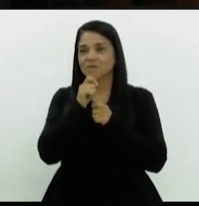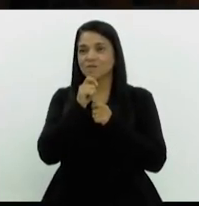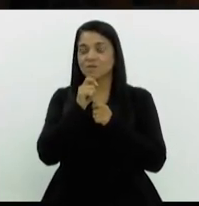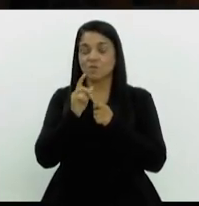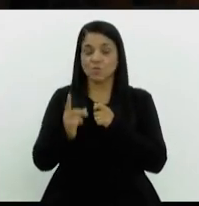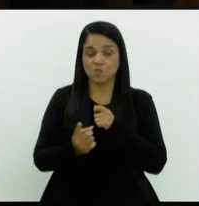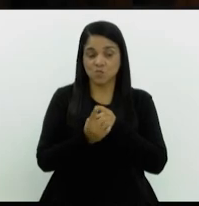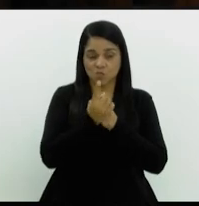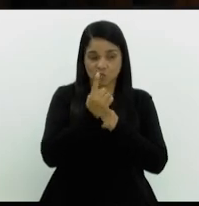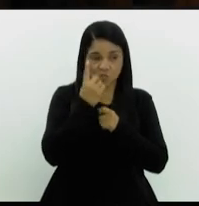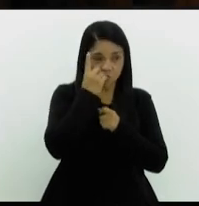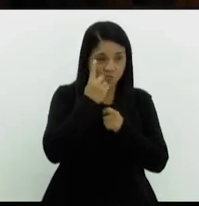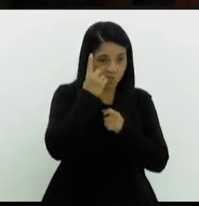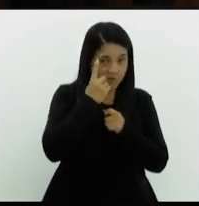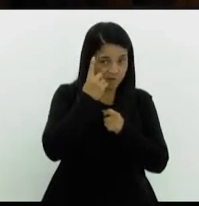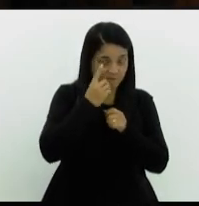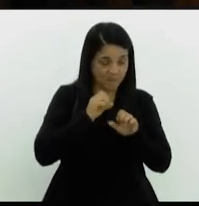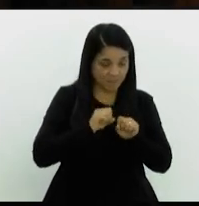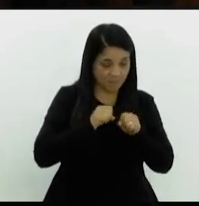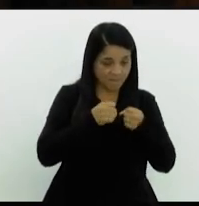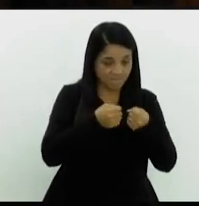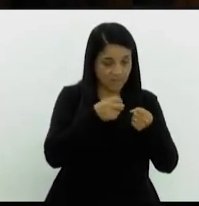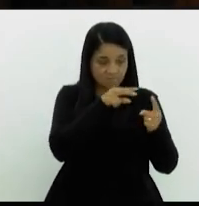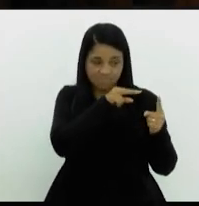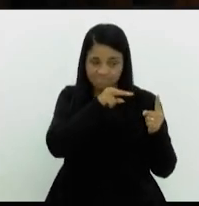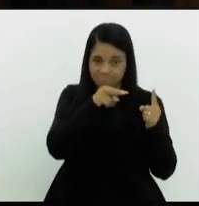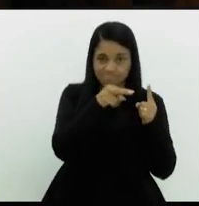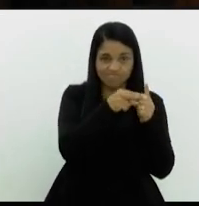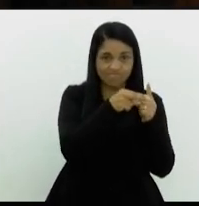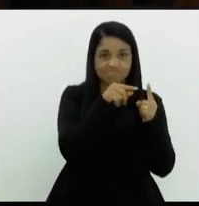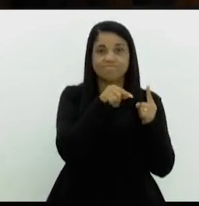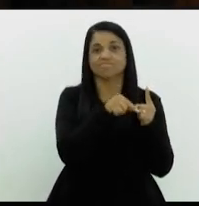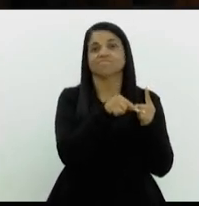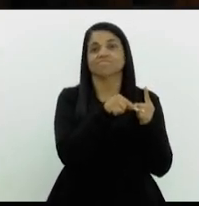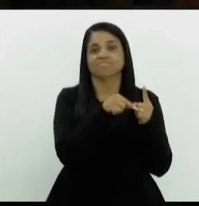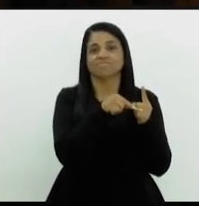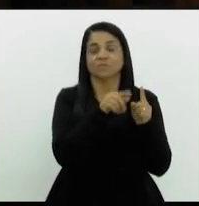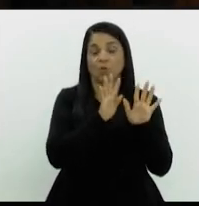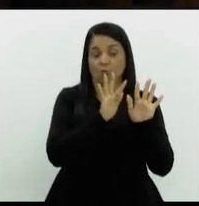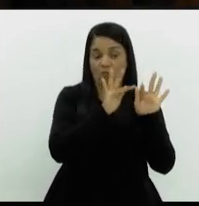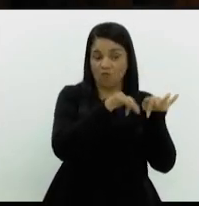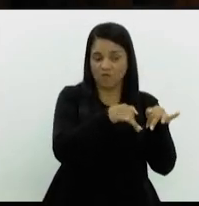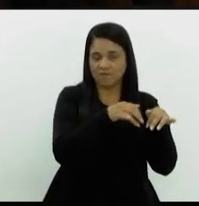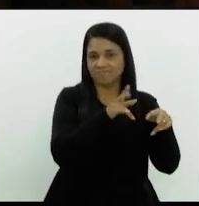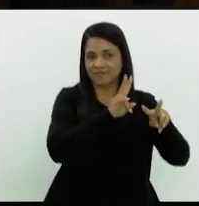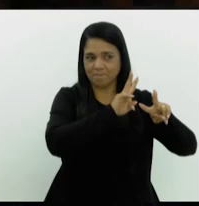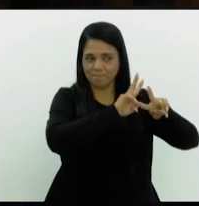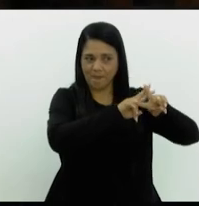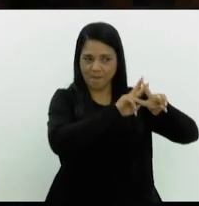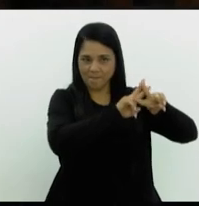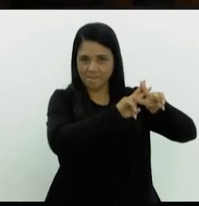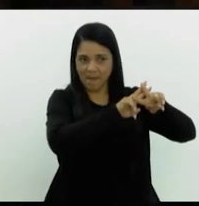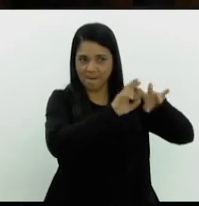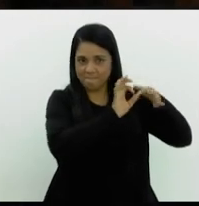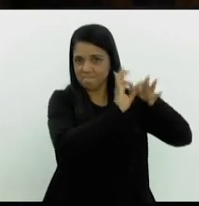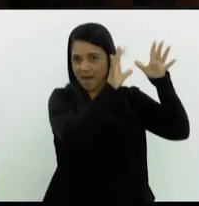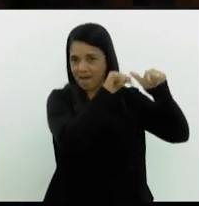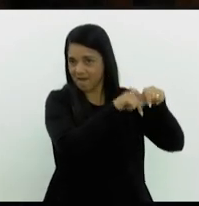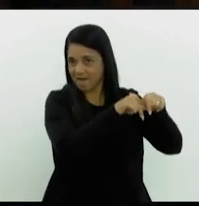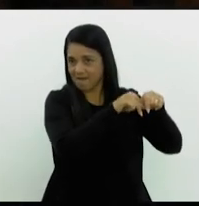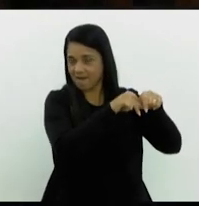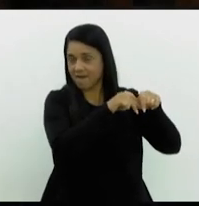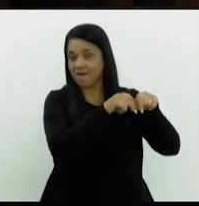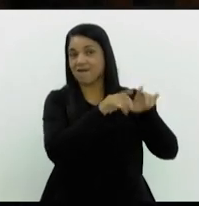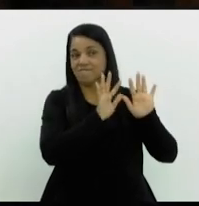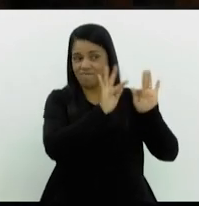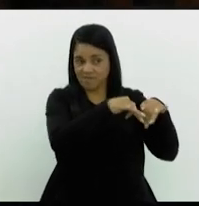parlamentar defendendo um ponto de vista, no caso, o fim da saidinha, e, por outro lado, por